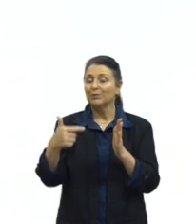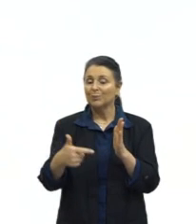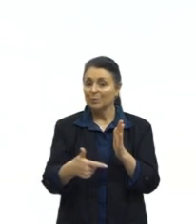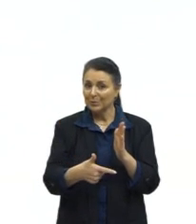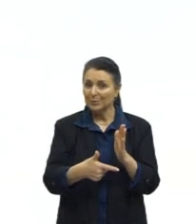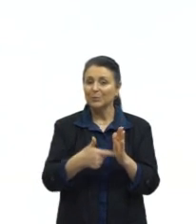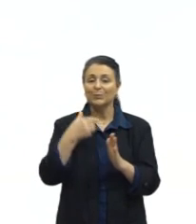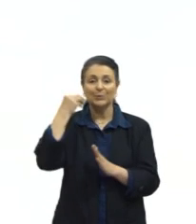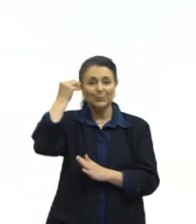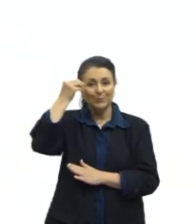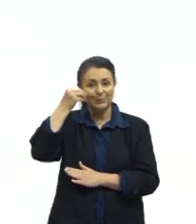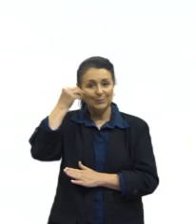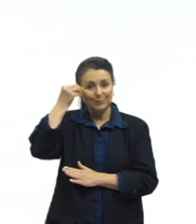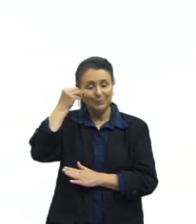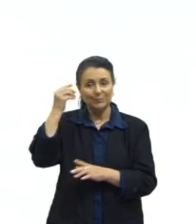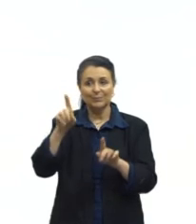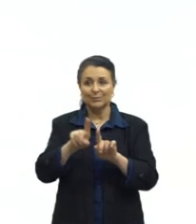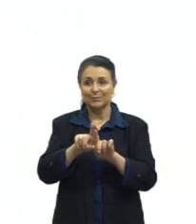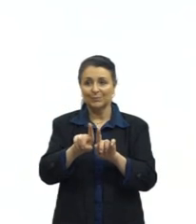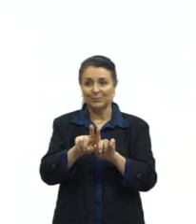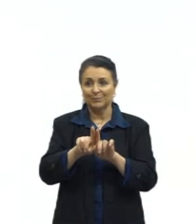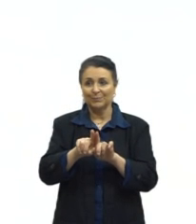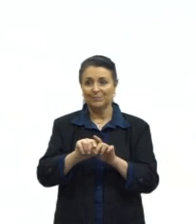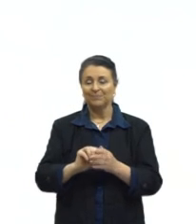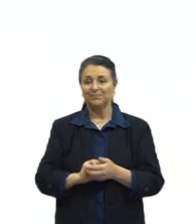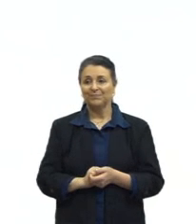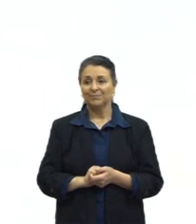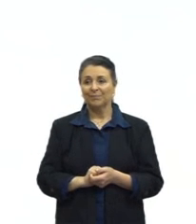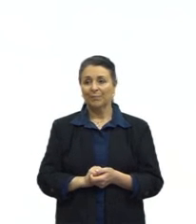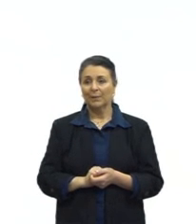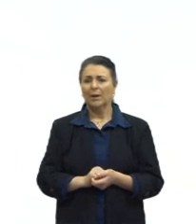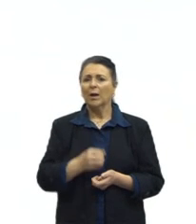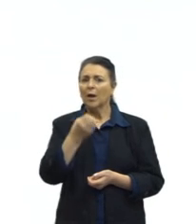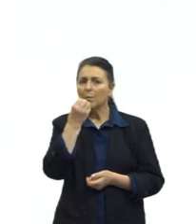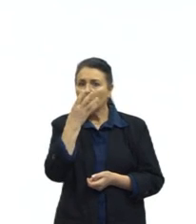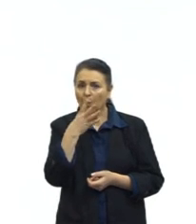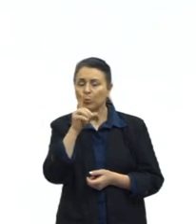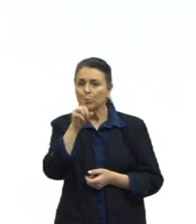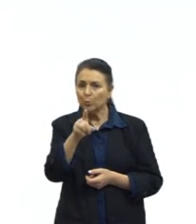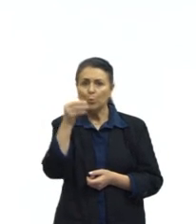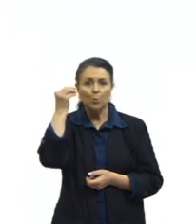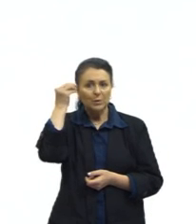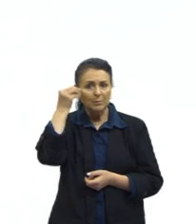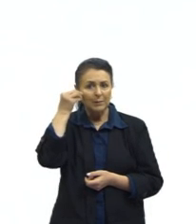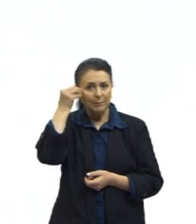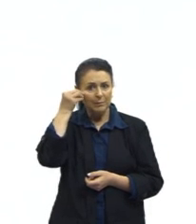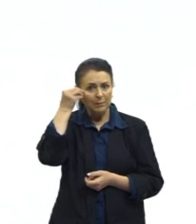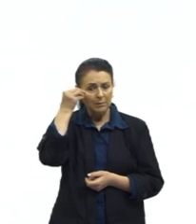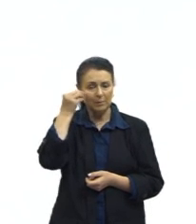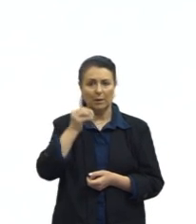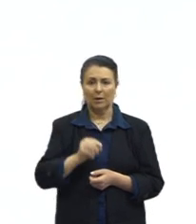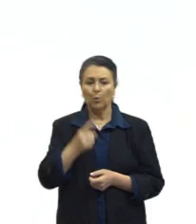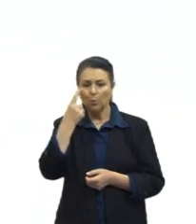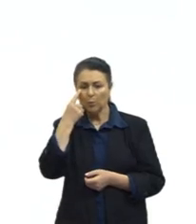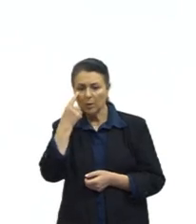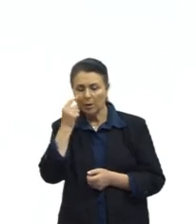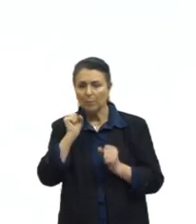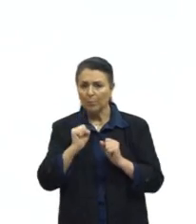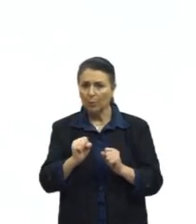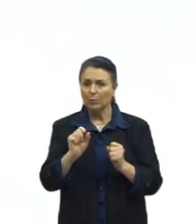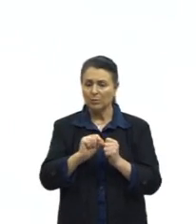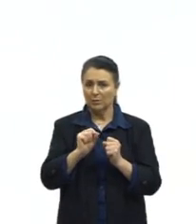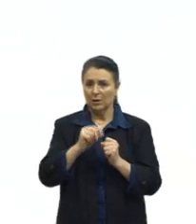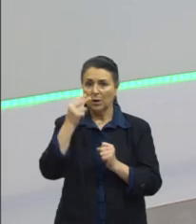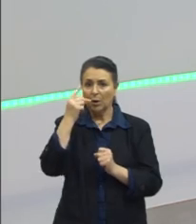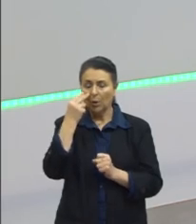ter acesso é esse é bom mexer né para ver as possibilidades o que que dá para fazer lá ó vejam que